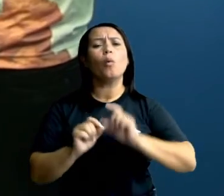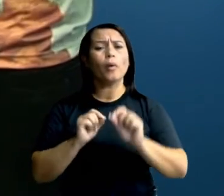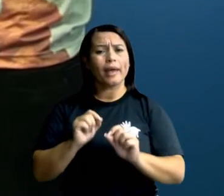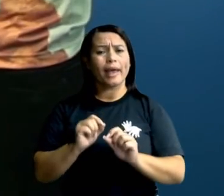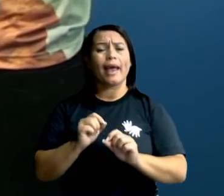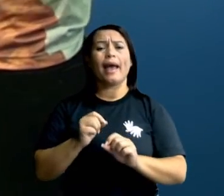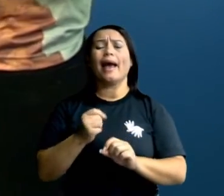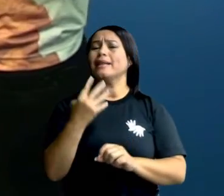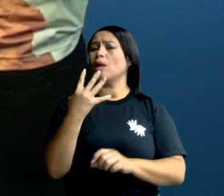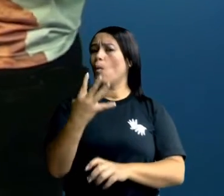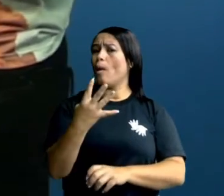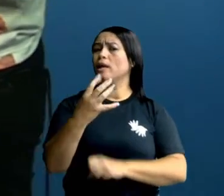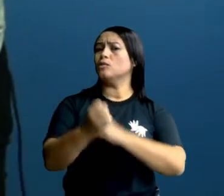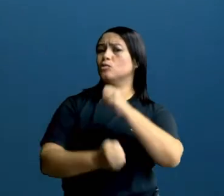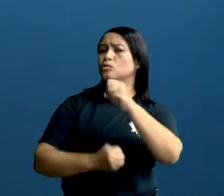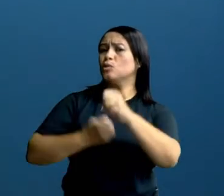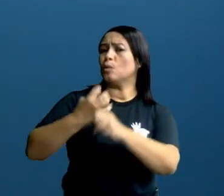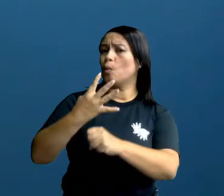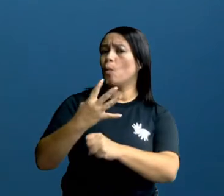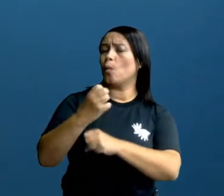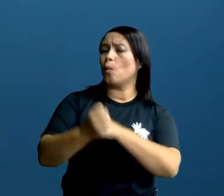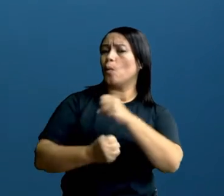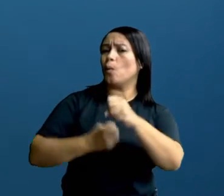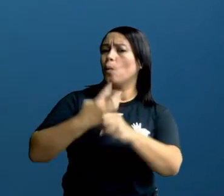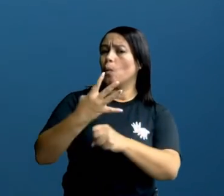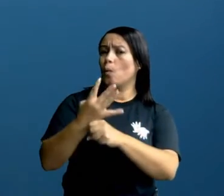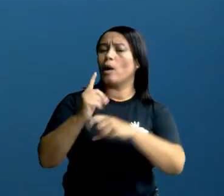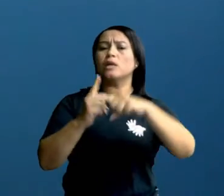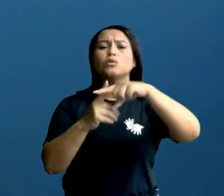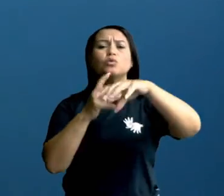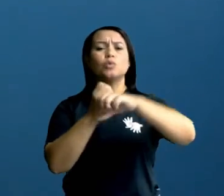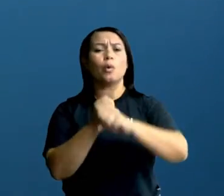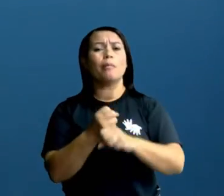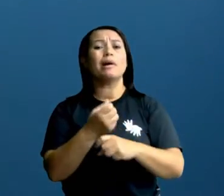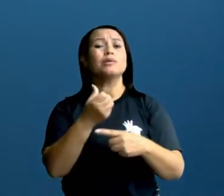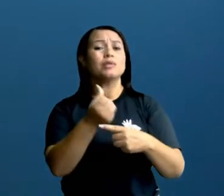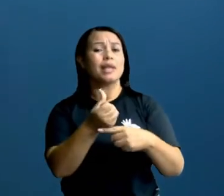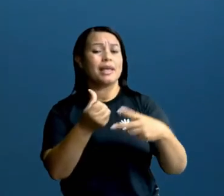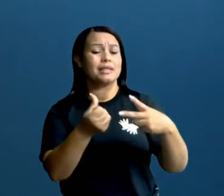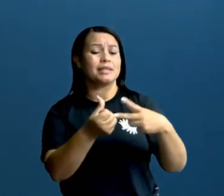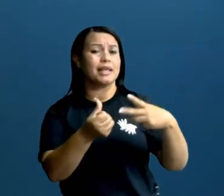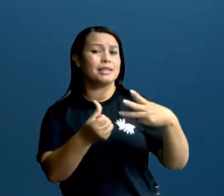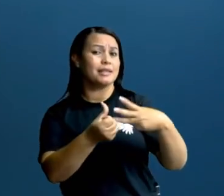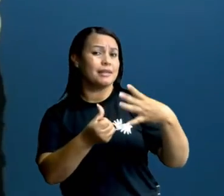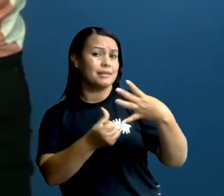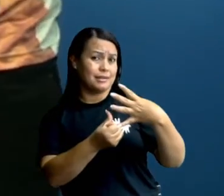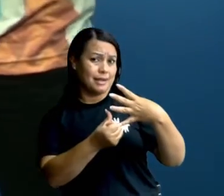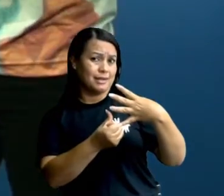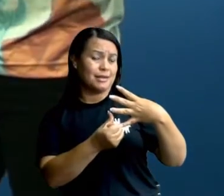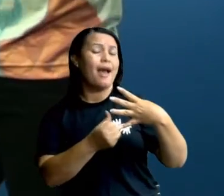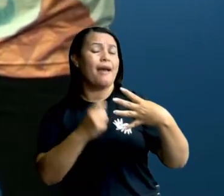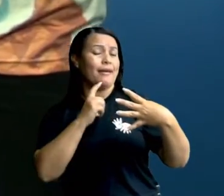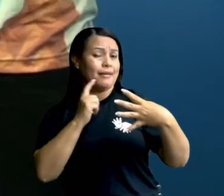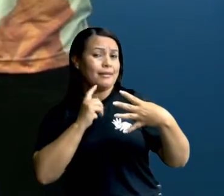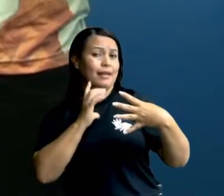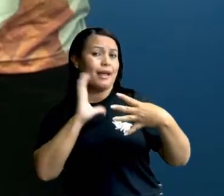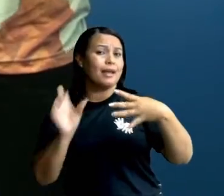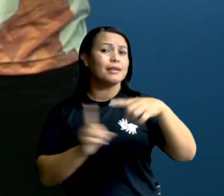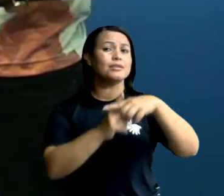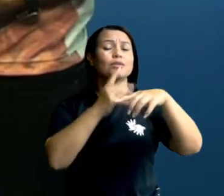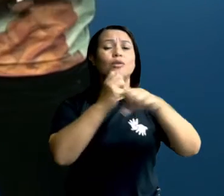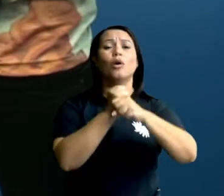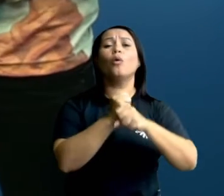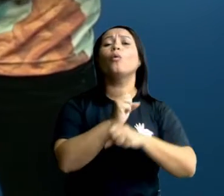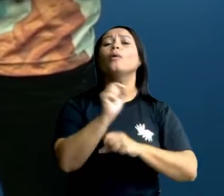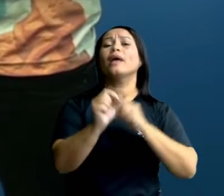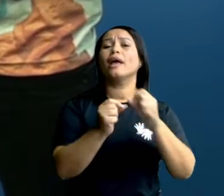cada 4 anos o acréscimo dessas 6 horas que sobra, supostamente, né, sobra, vai ser